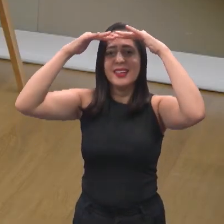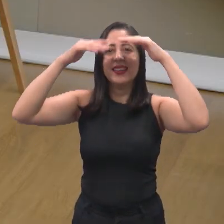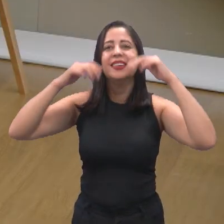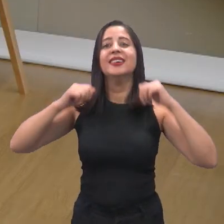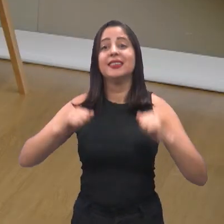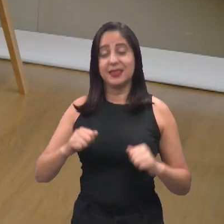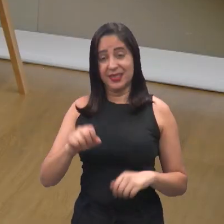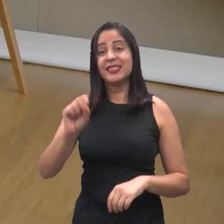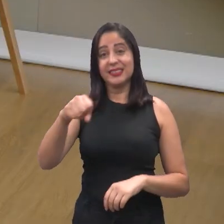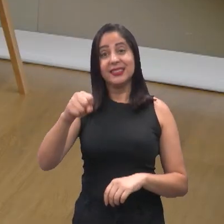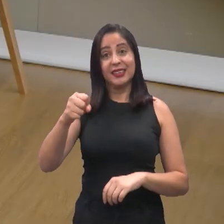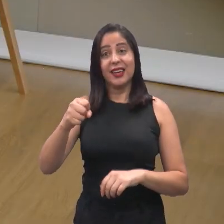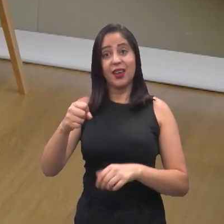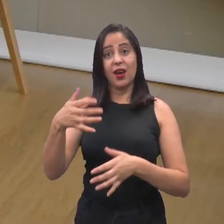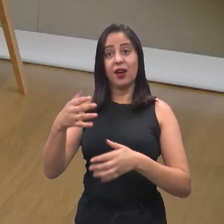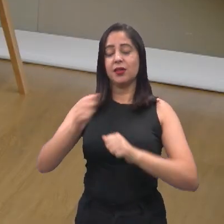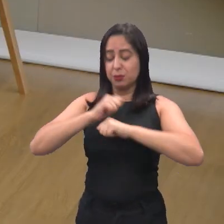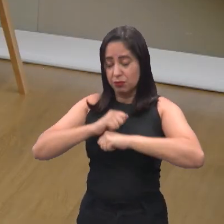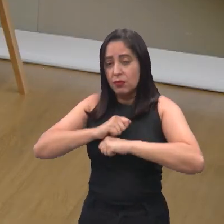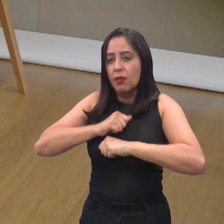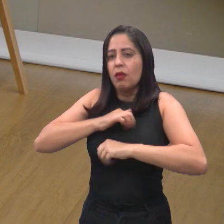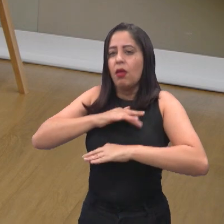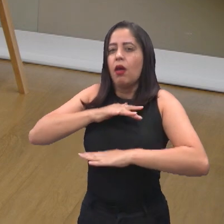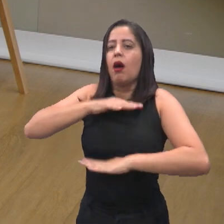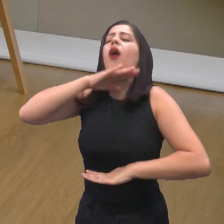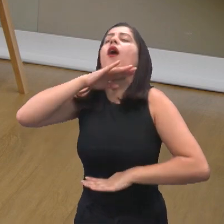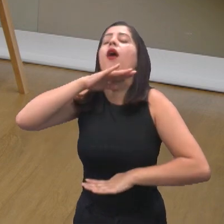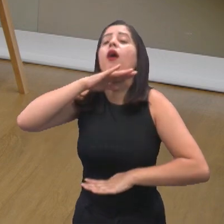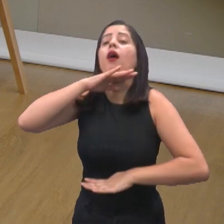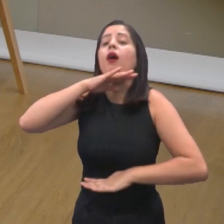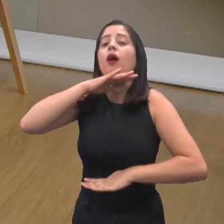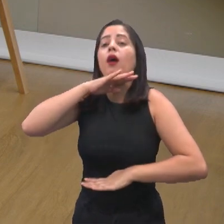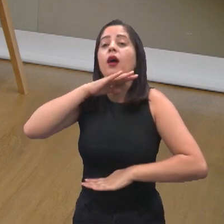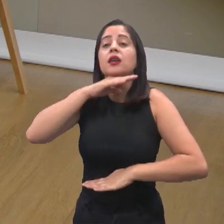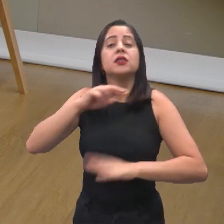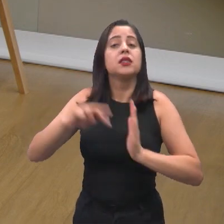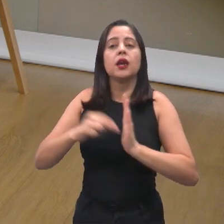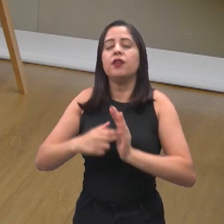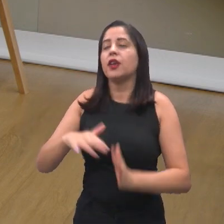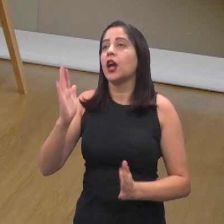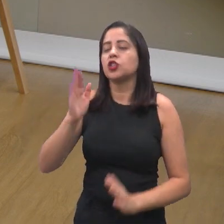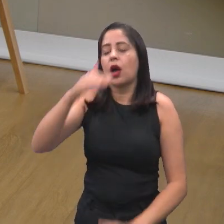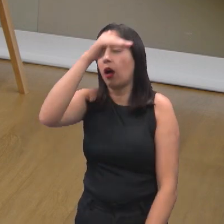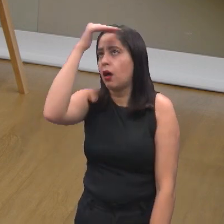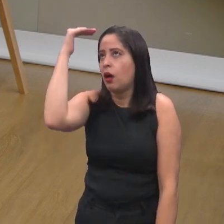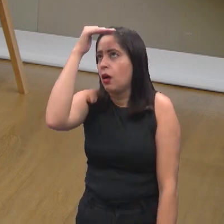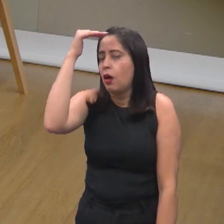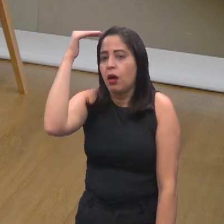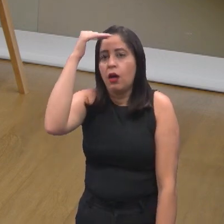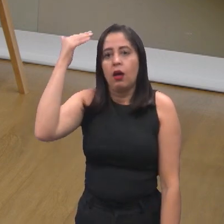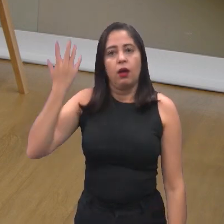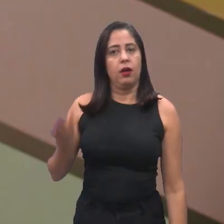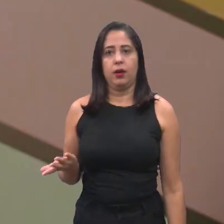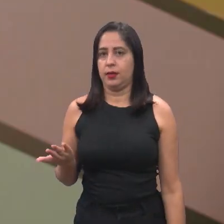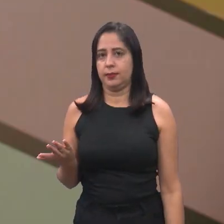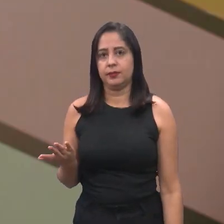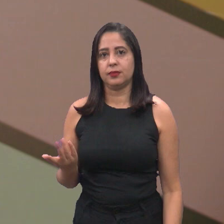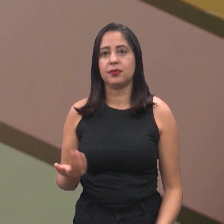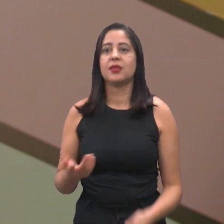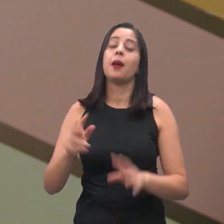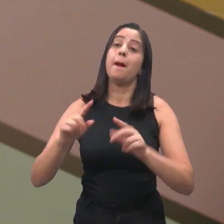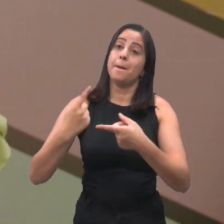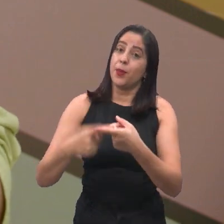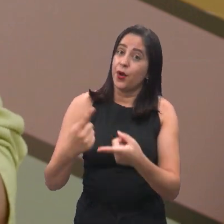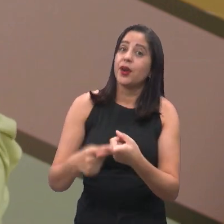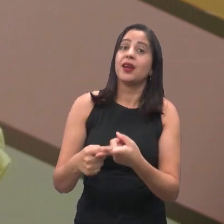Furtado. Ana Furtado fez ali esgotamento, chega aqui na tampa. Então, burnout tem muito a ver com isso. Tá. Que uma noite de sono não é o